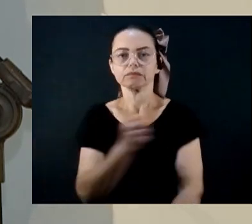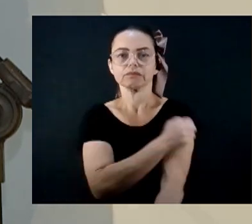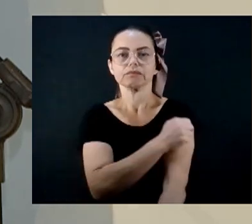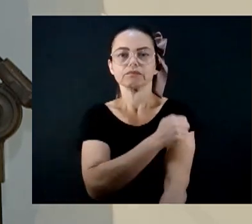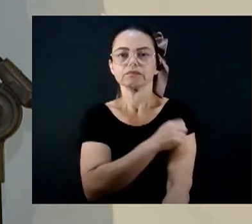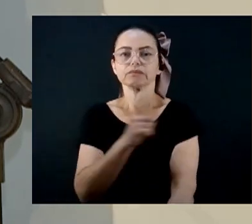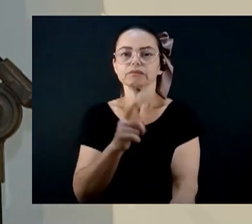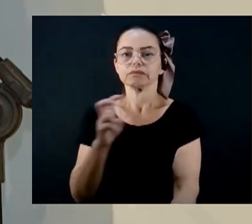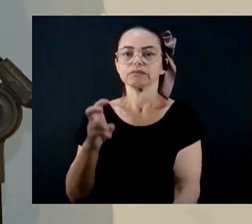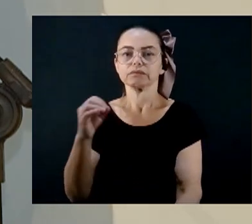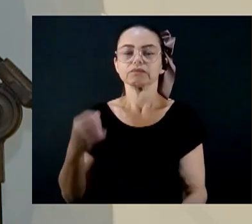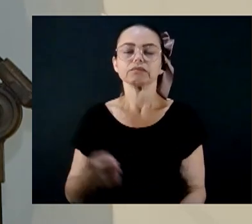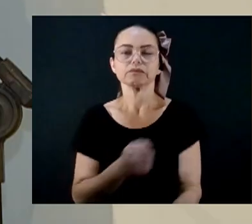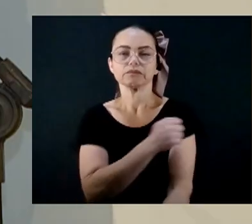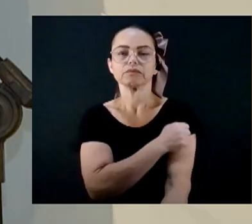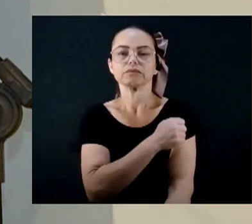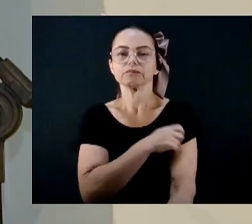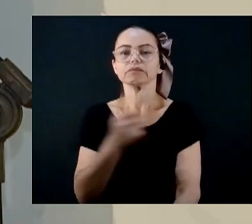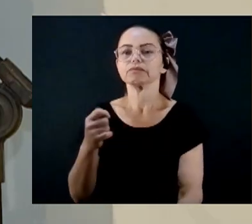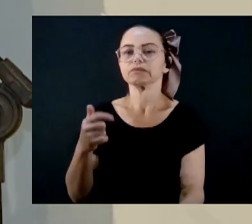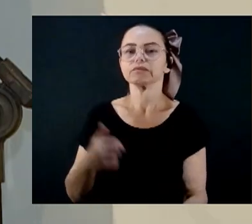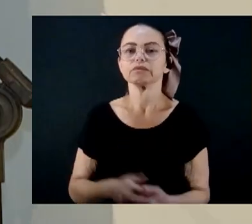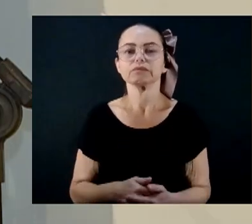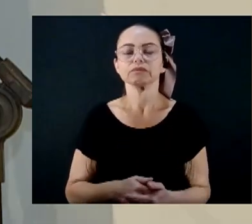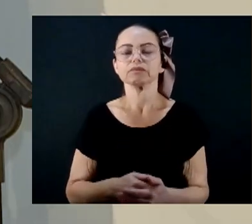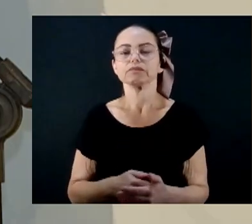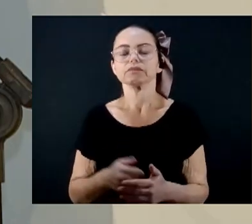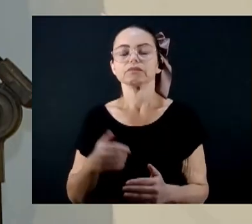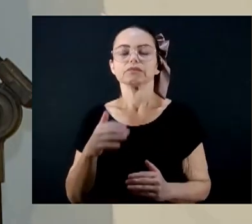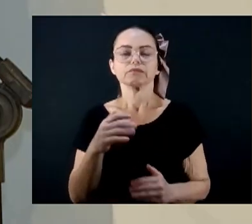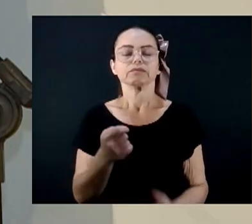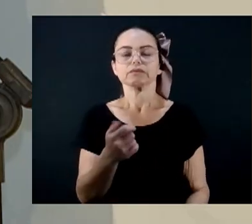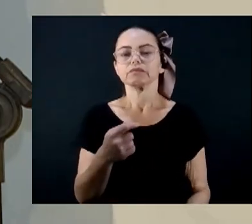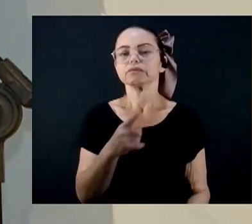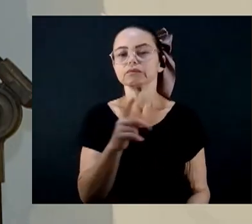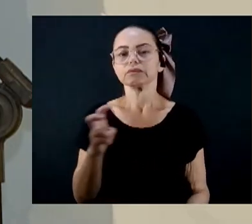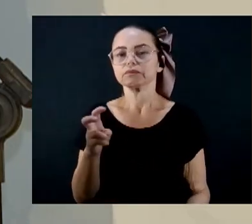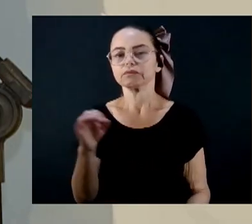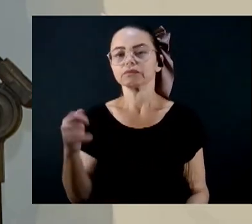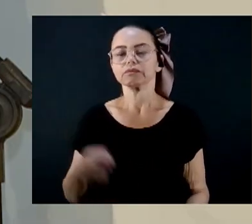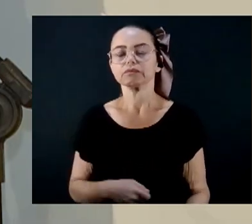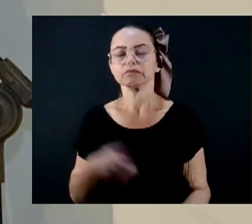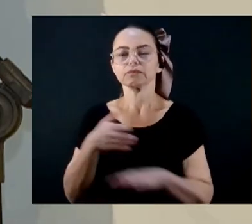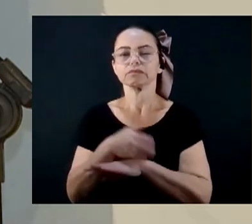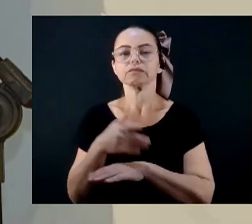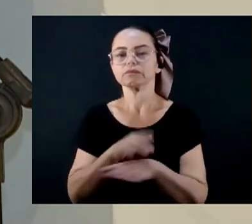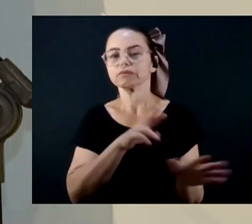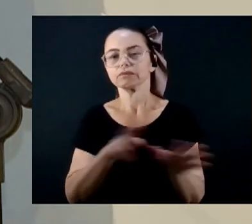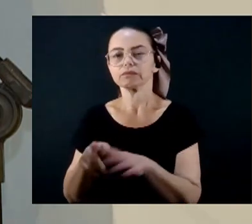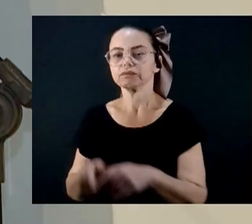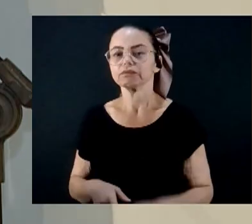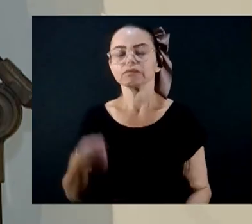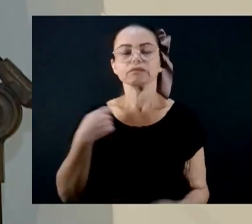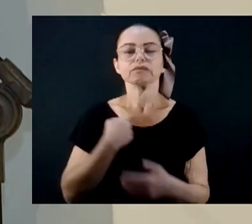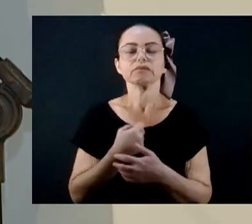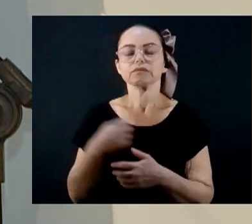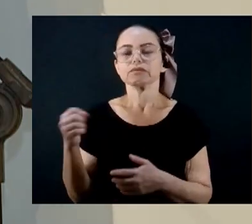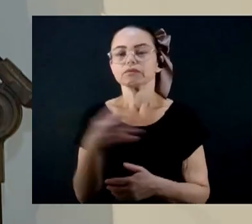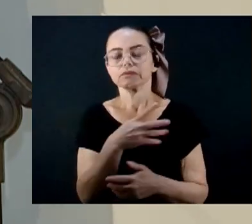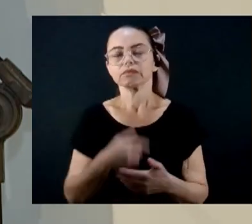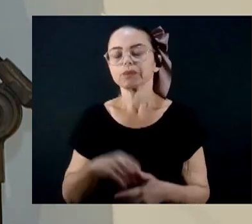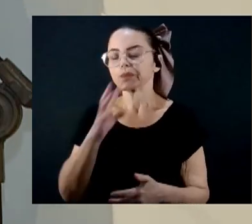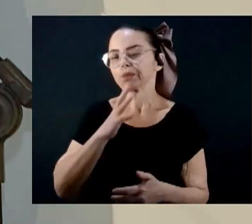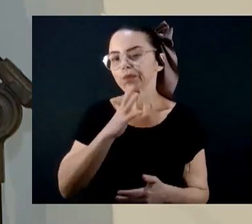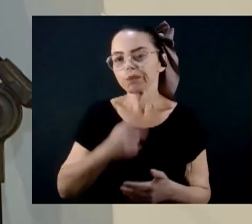150 aí, praticamente quase chegando, batendo 150. Toda semana entrando gente nova, querendo conhecer, porque isso